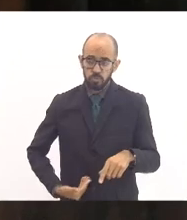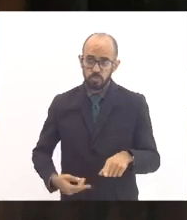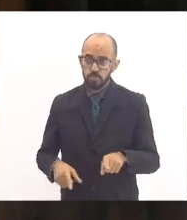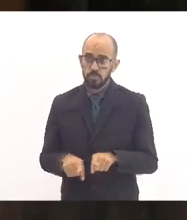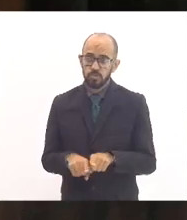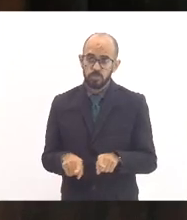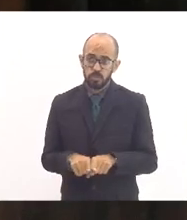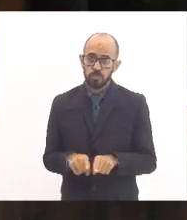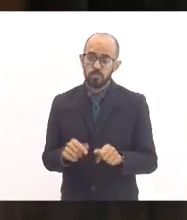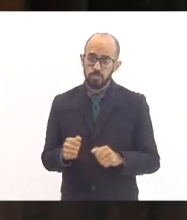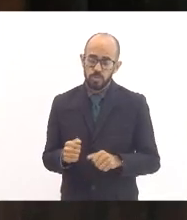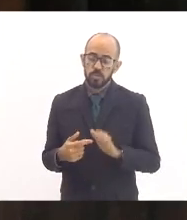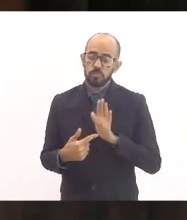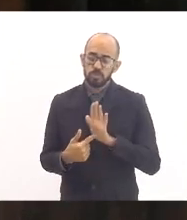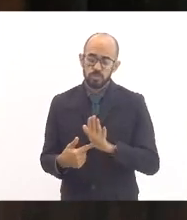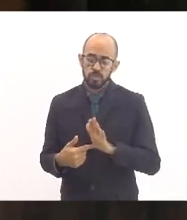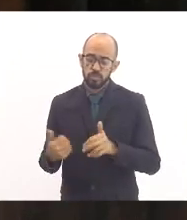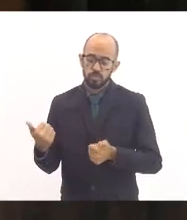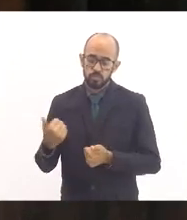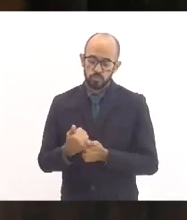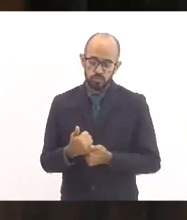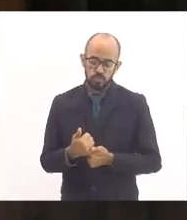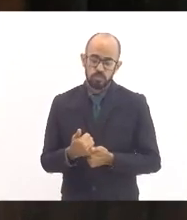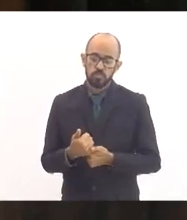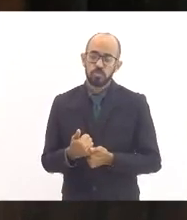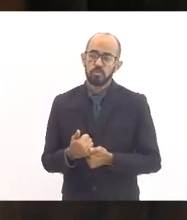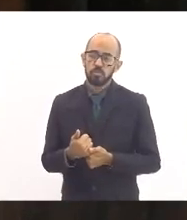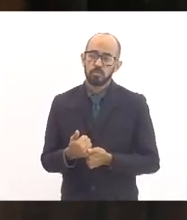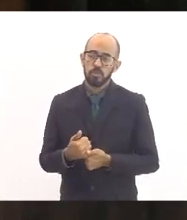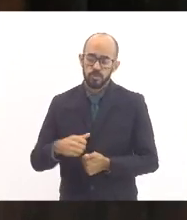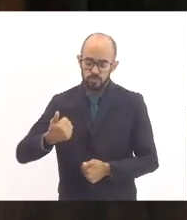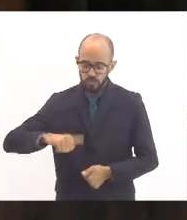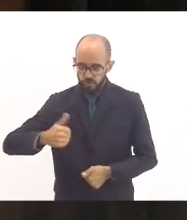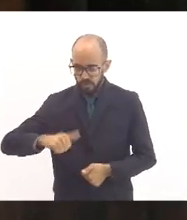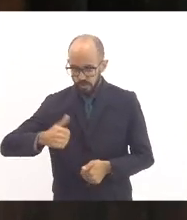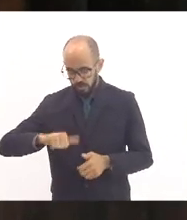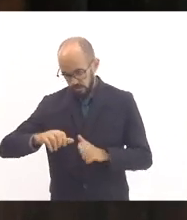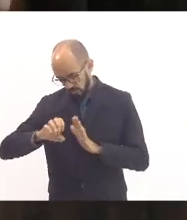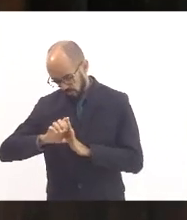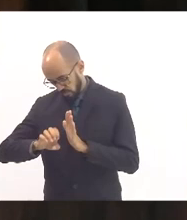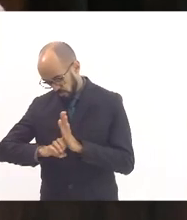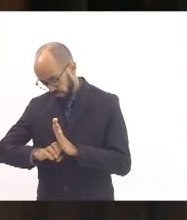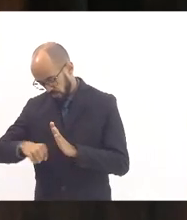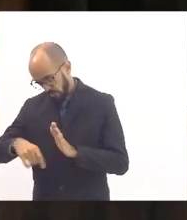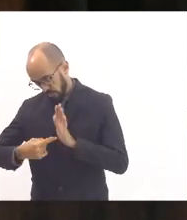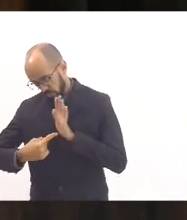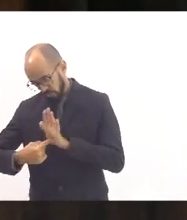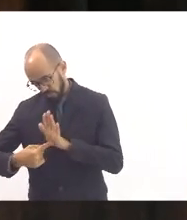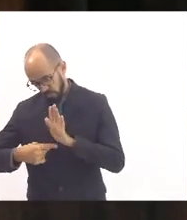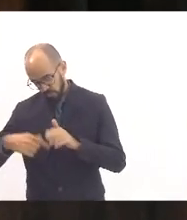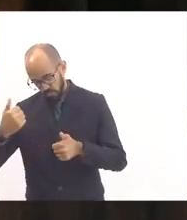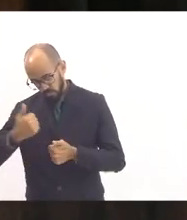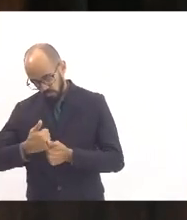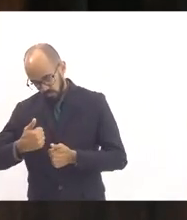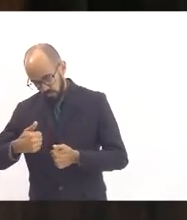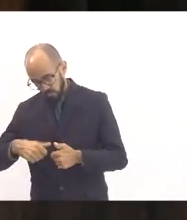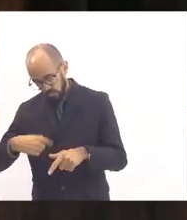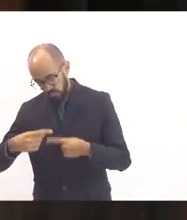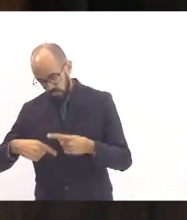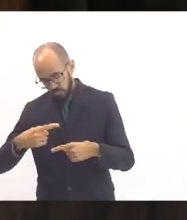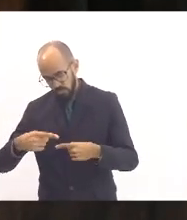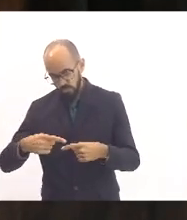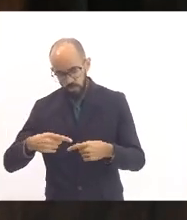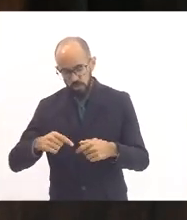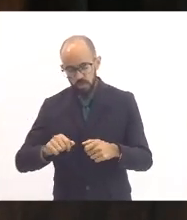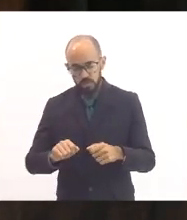apresentar substitutivos eu pego 1162 faz uma análise das emendas e apresentam plano para o substitutivo e